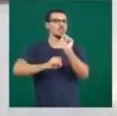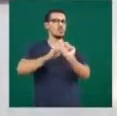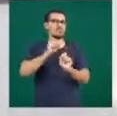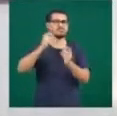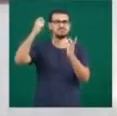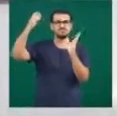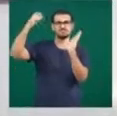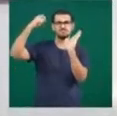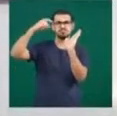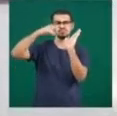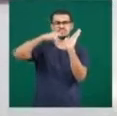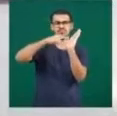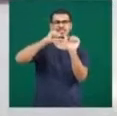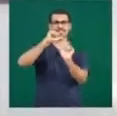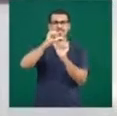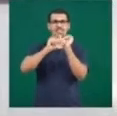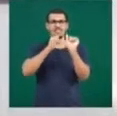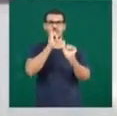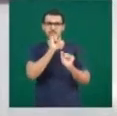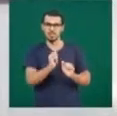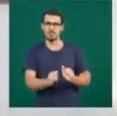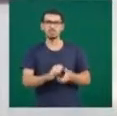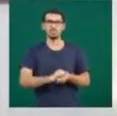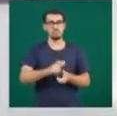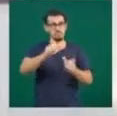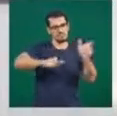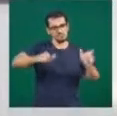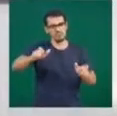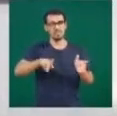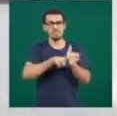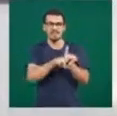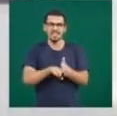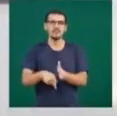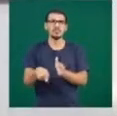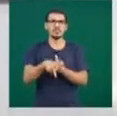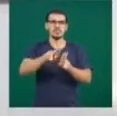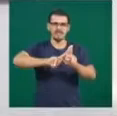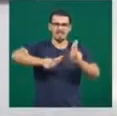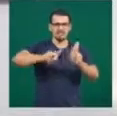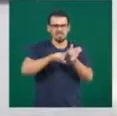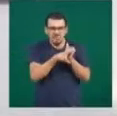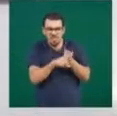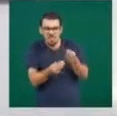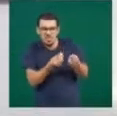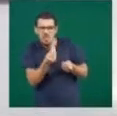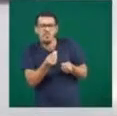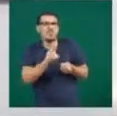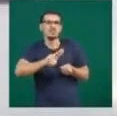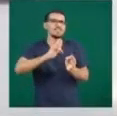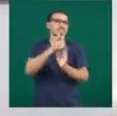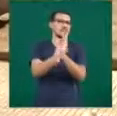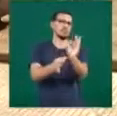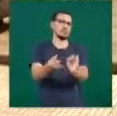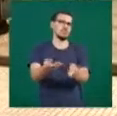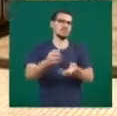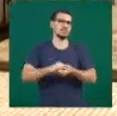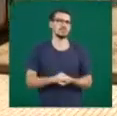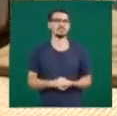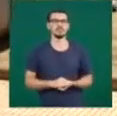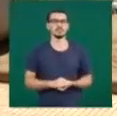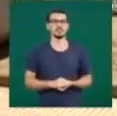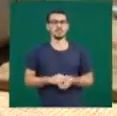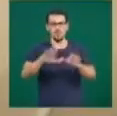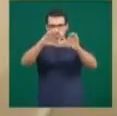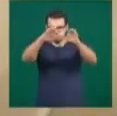UFO desenvolvem estudos e aplicação prática, fazendo uso de novas tecnologias. Algo inédito e bem promissor. Aqui